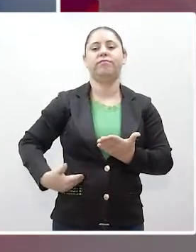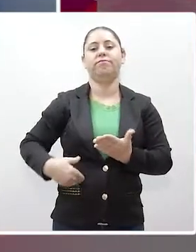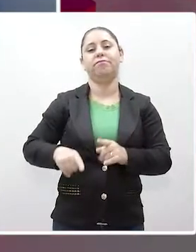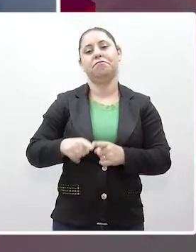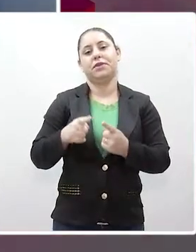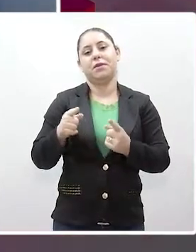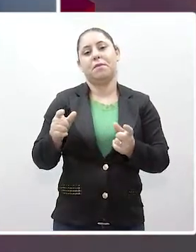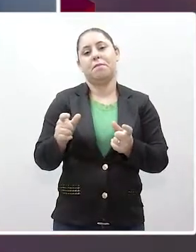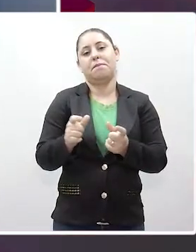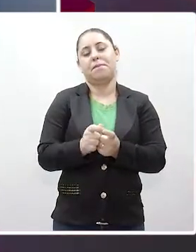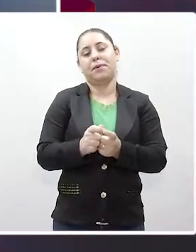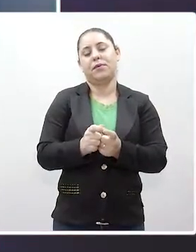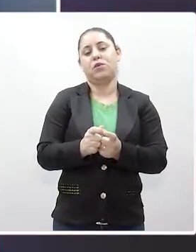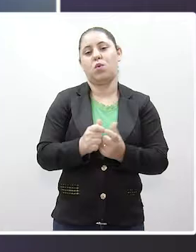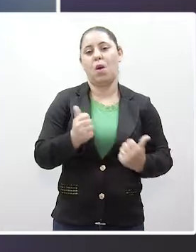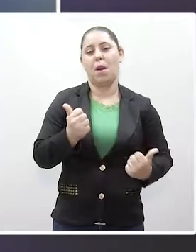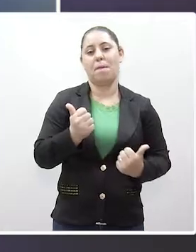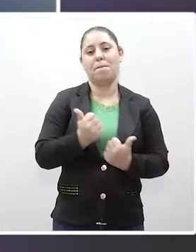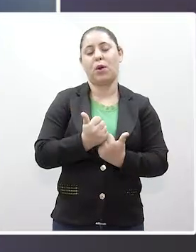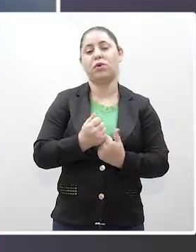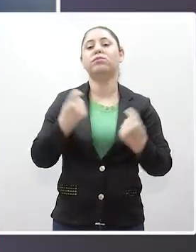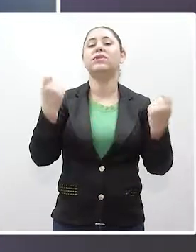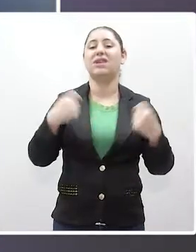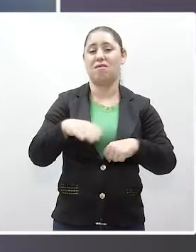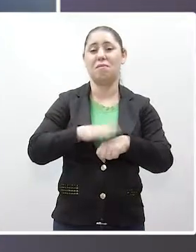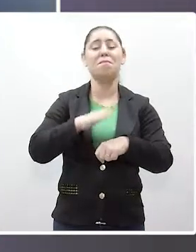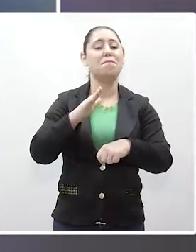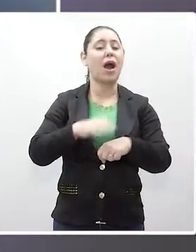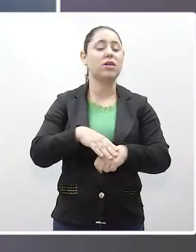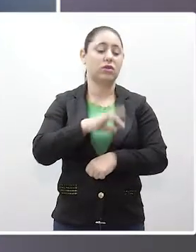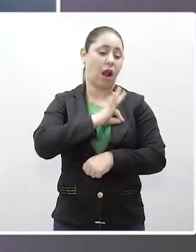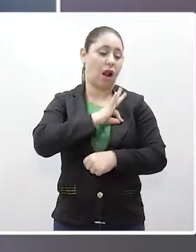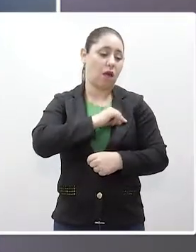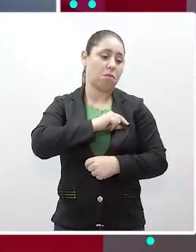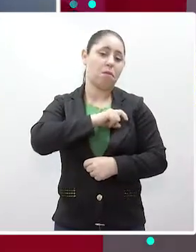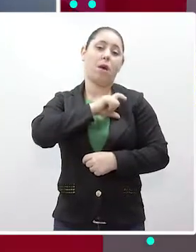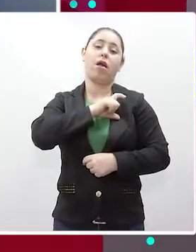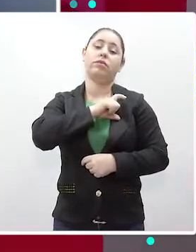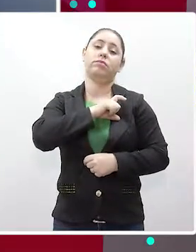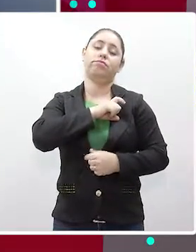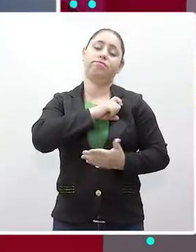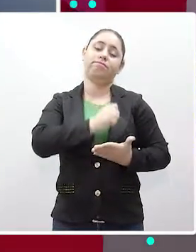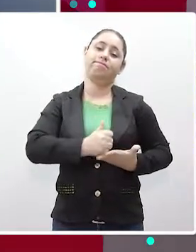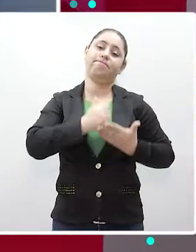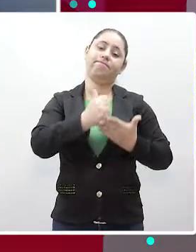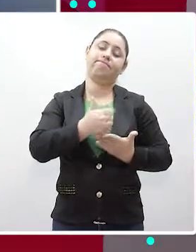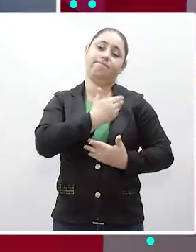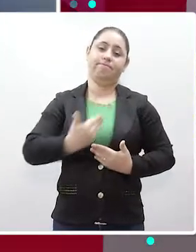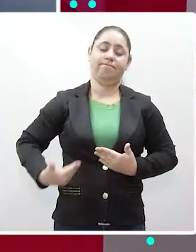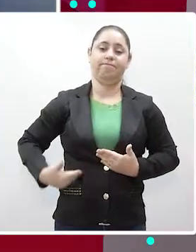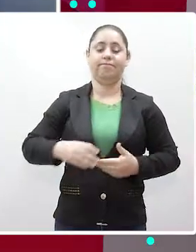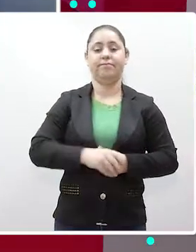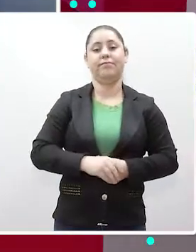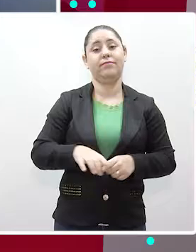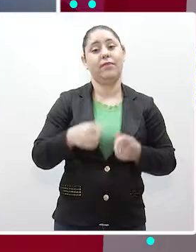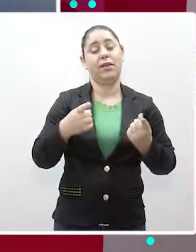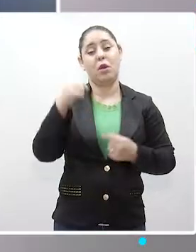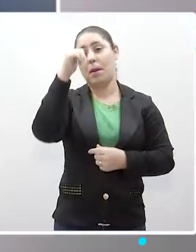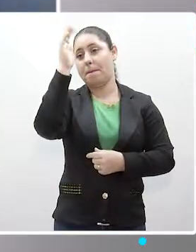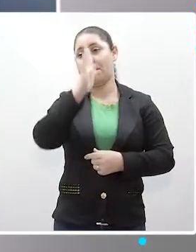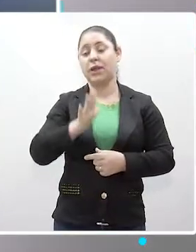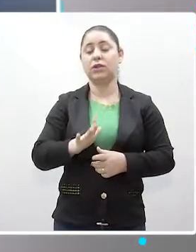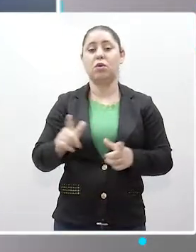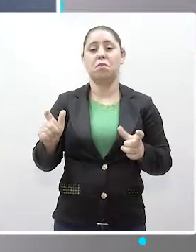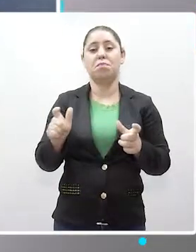Eu acredito que esse apoio ainda ficou muito aquém da necessidade do país, embora a escassez de recursos no